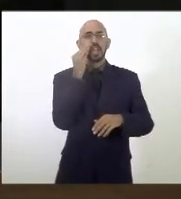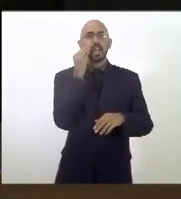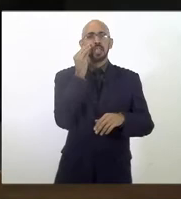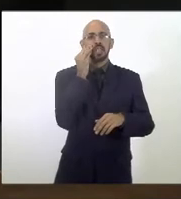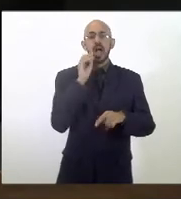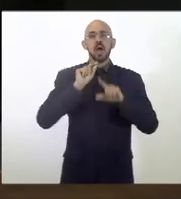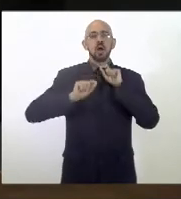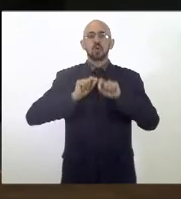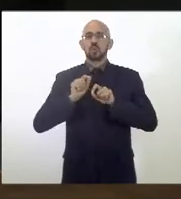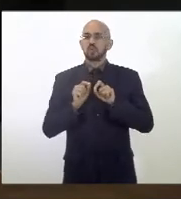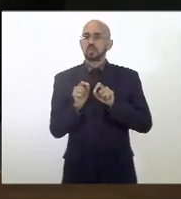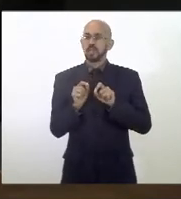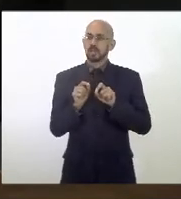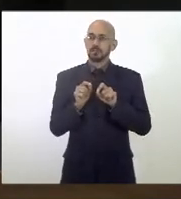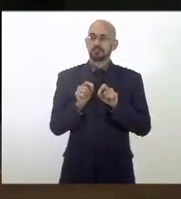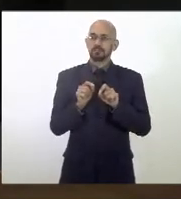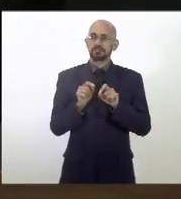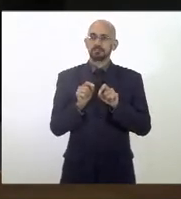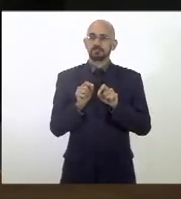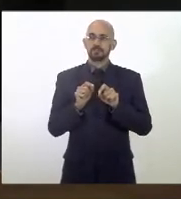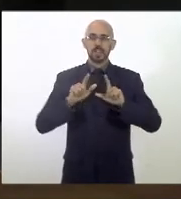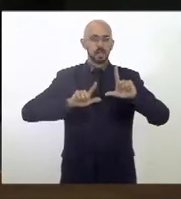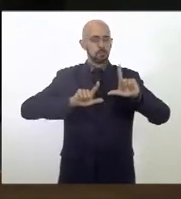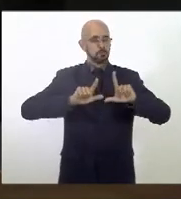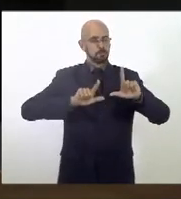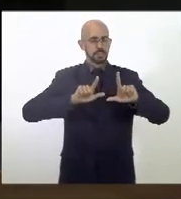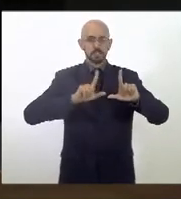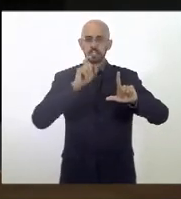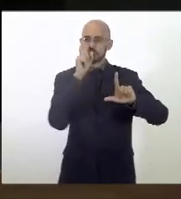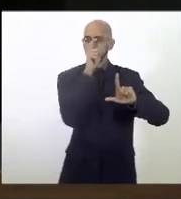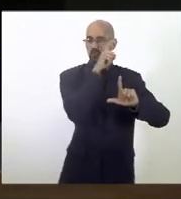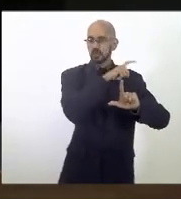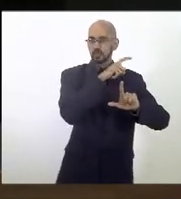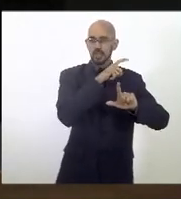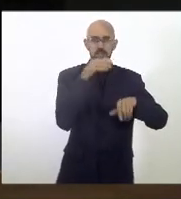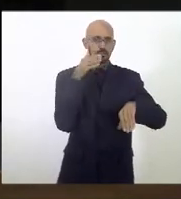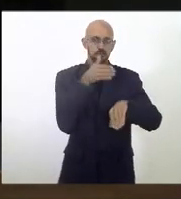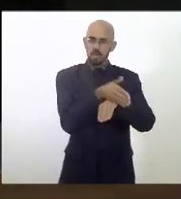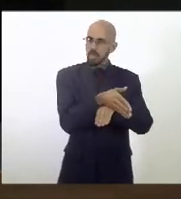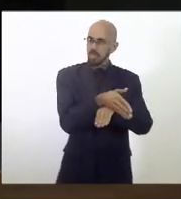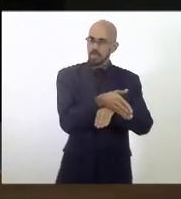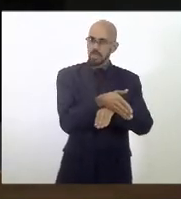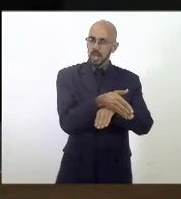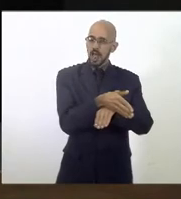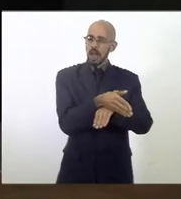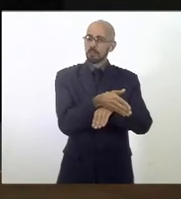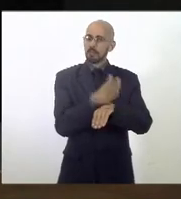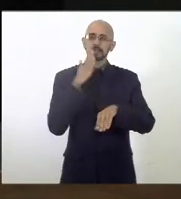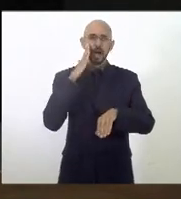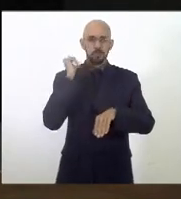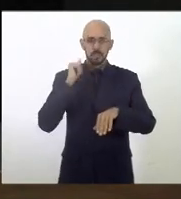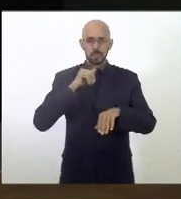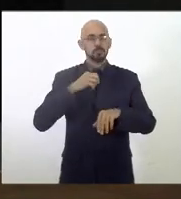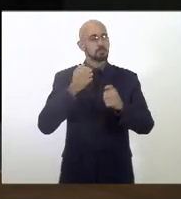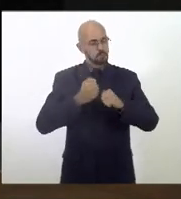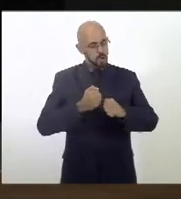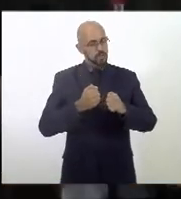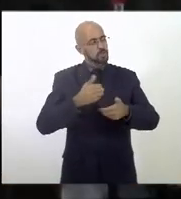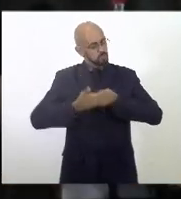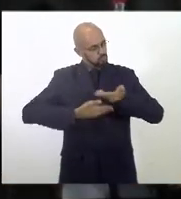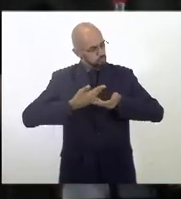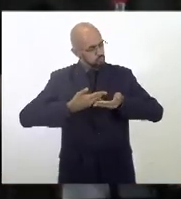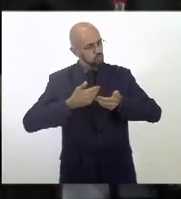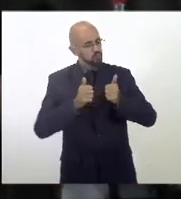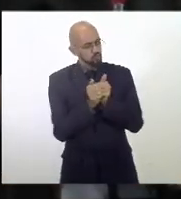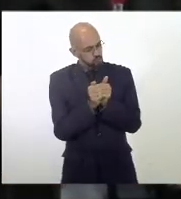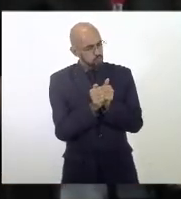fazer com que a imprensa tenha alguma dificuldade nas apurações do dia a dia. Pode contar conosco. Você